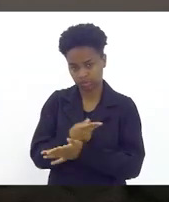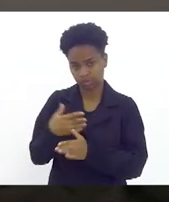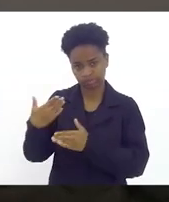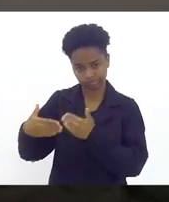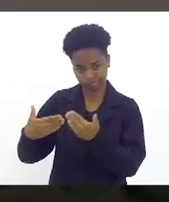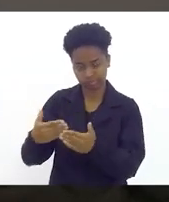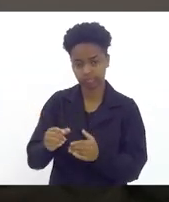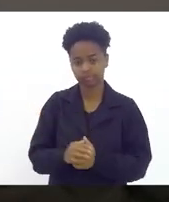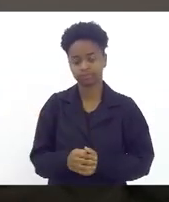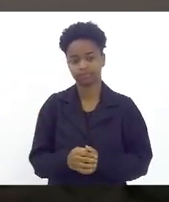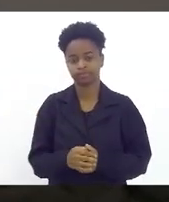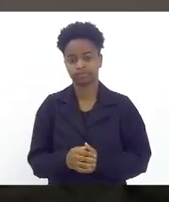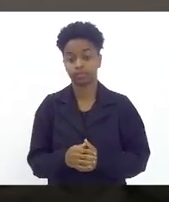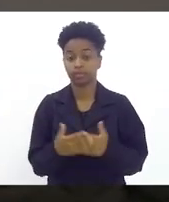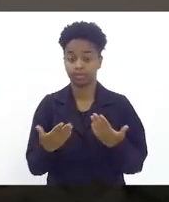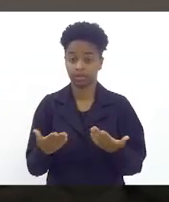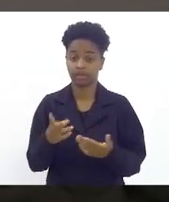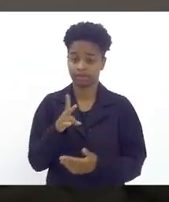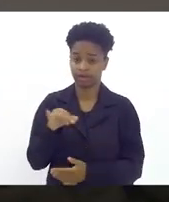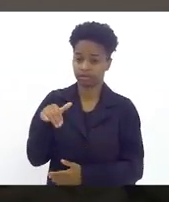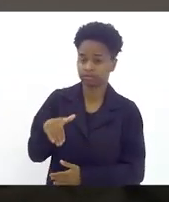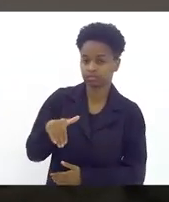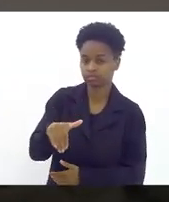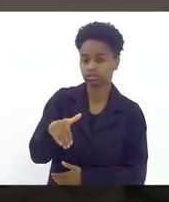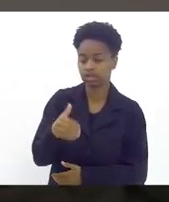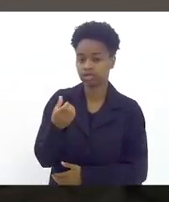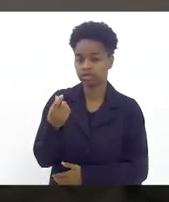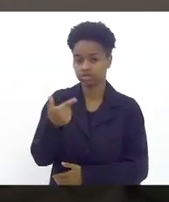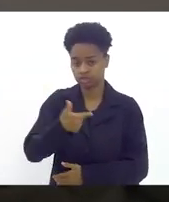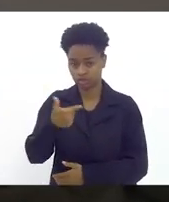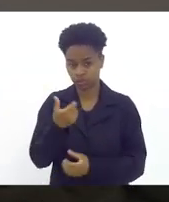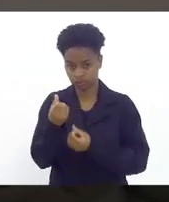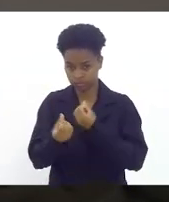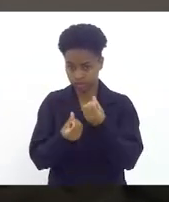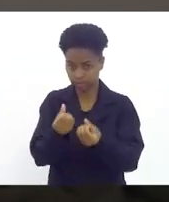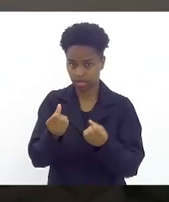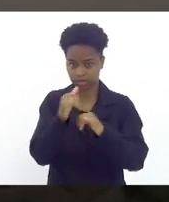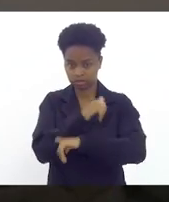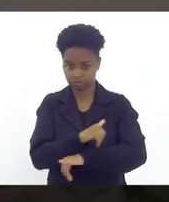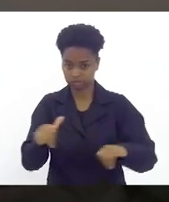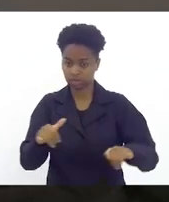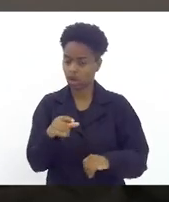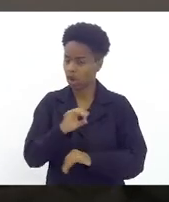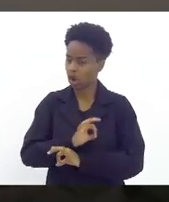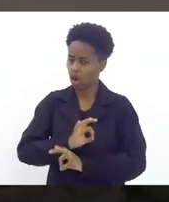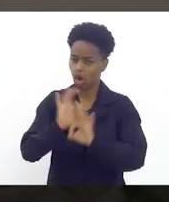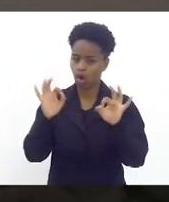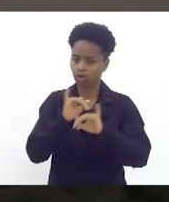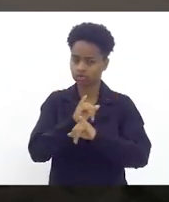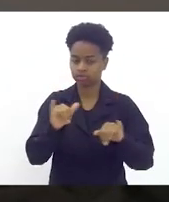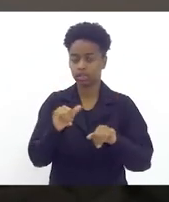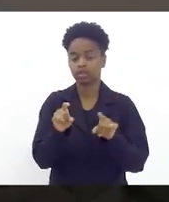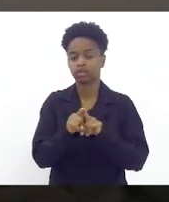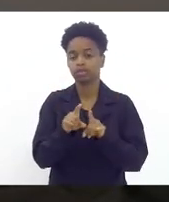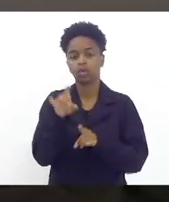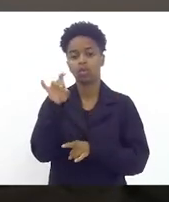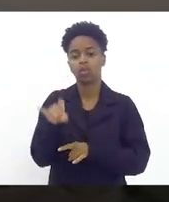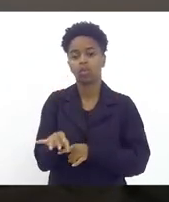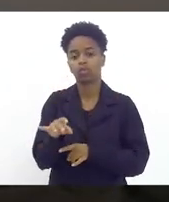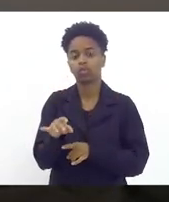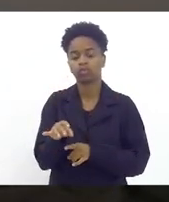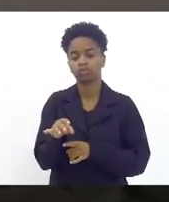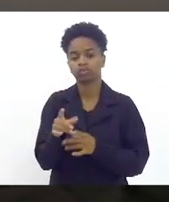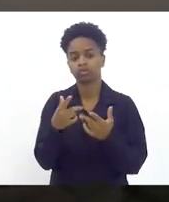falou em vias de ser lançado no segundo semestre então é uma ótima notícia e por fim